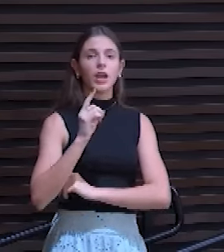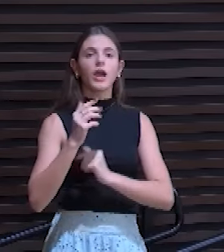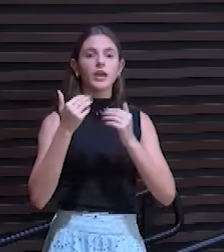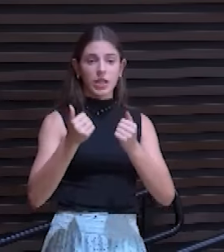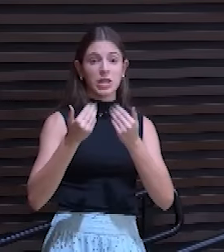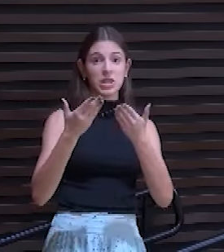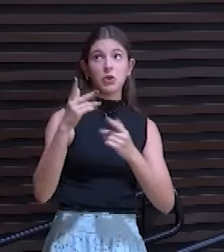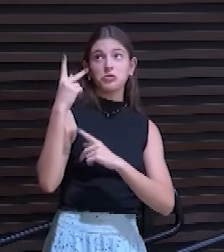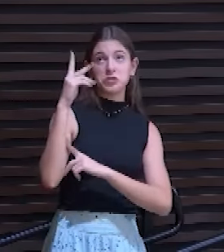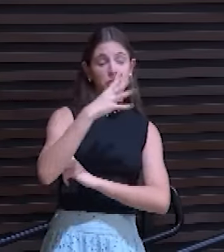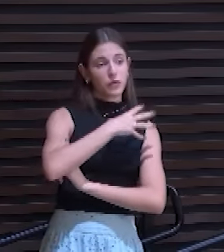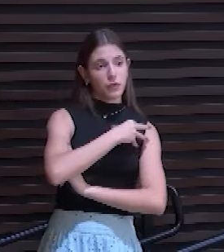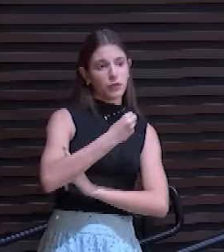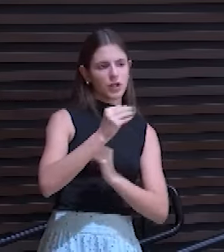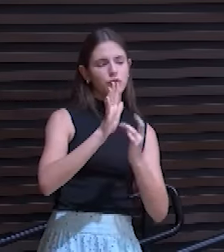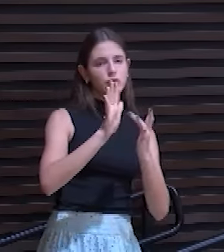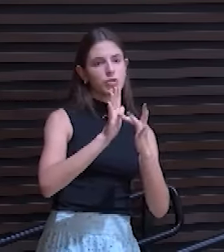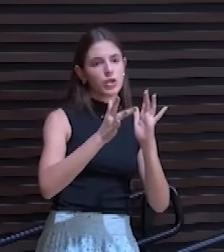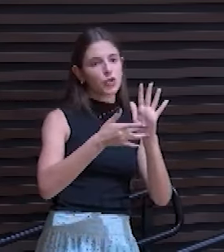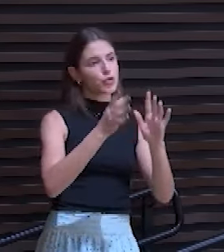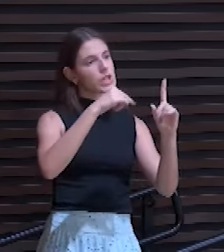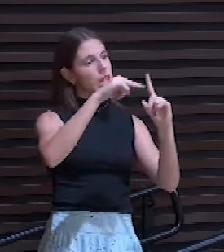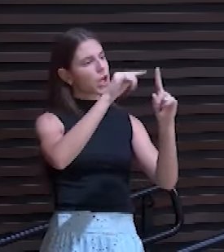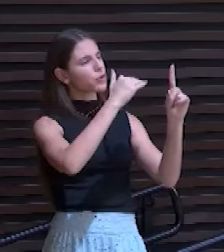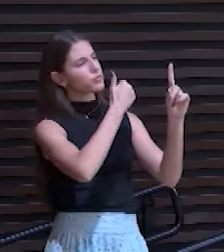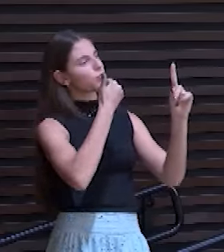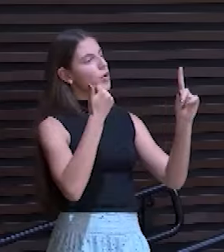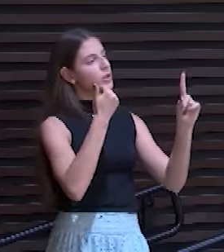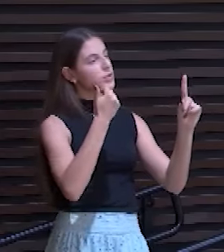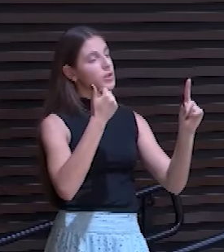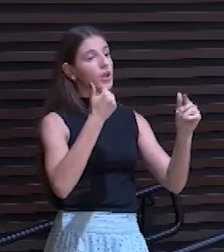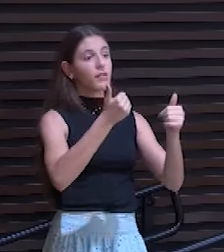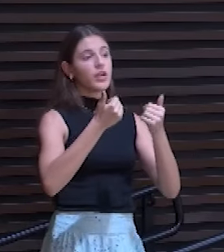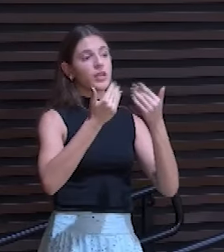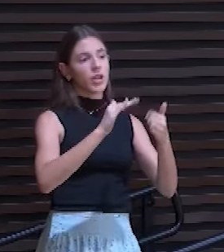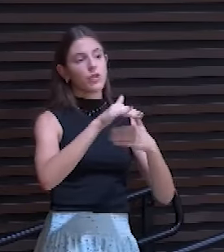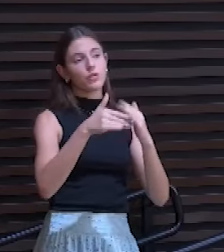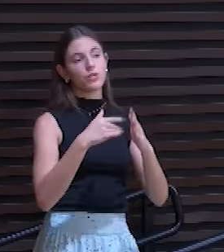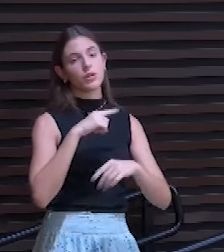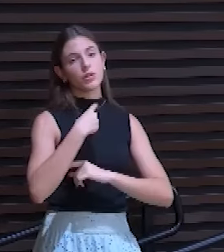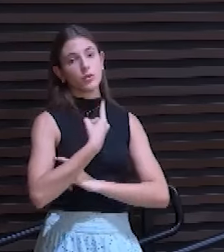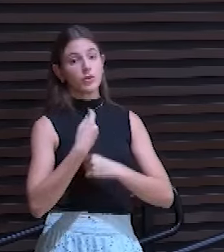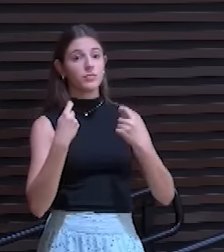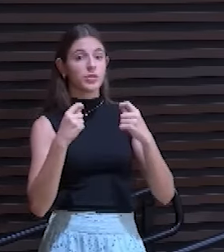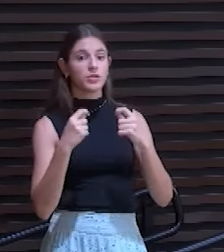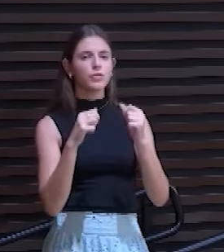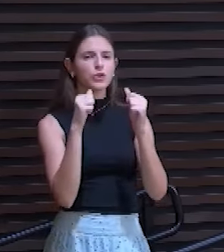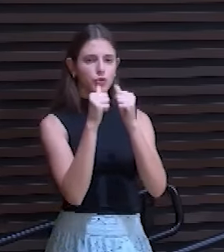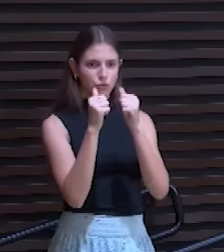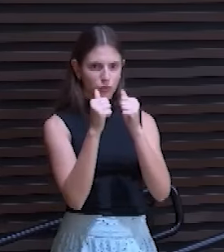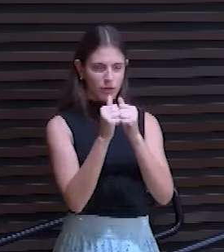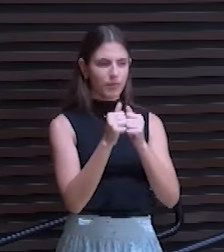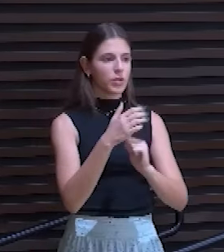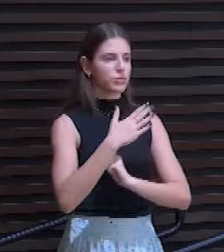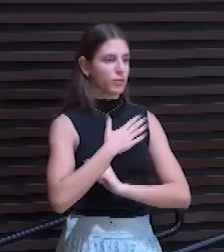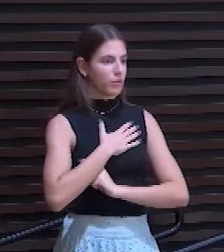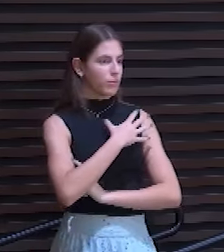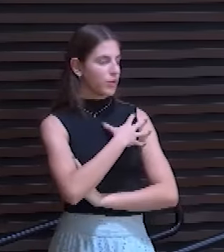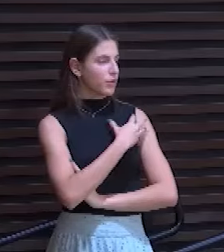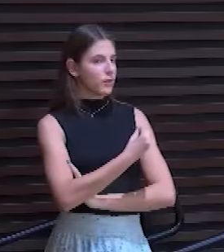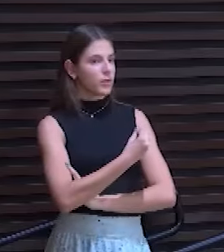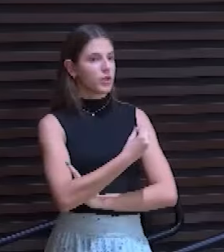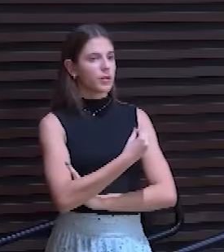entregou, e que ele vai dizer, eu vou dar tudo que vocês precisam, juntamente com meu filho. Aí vem a